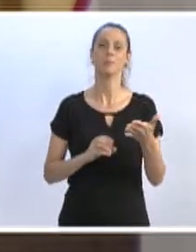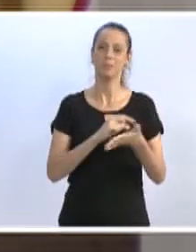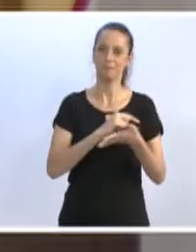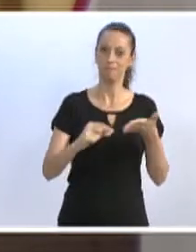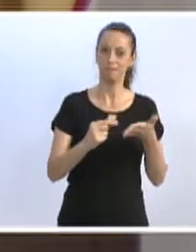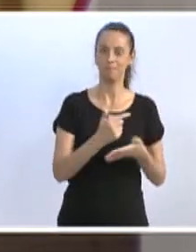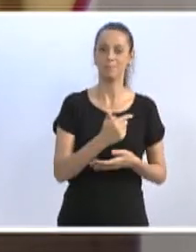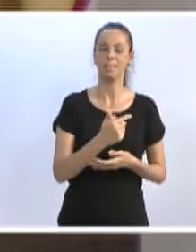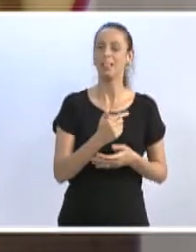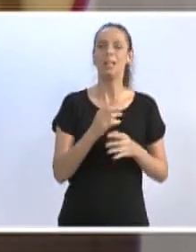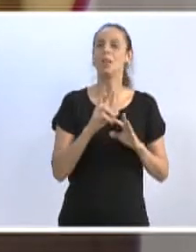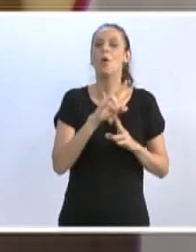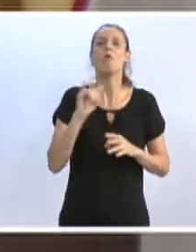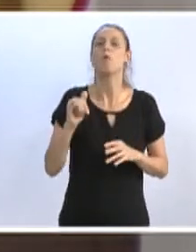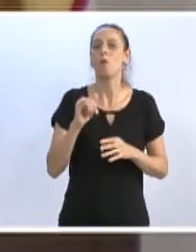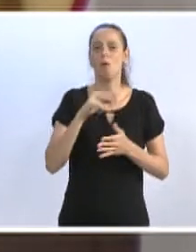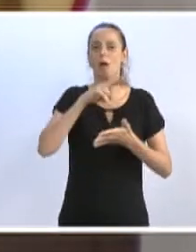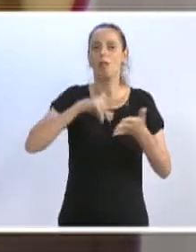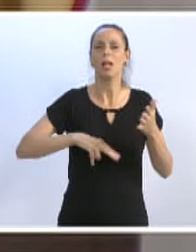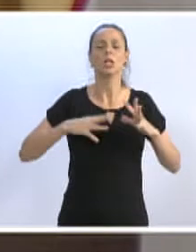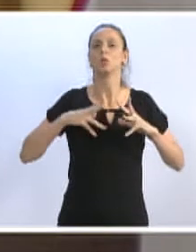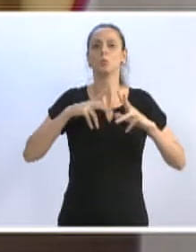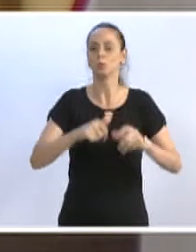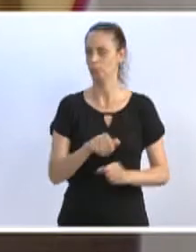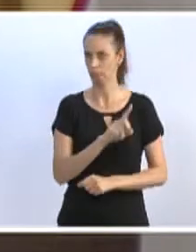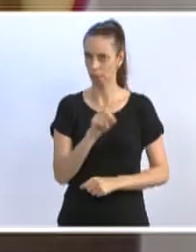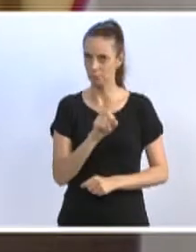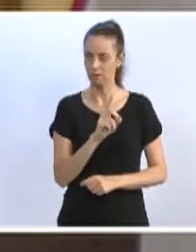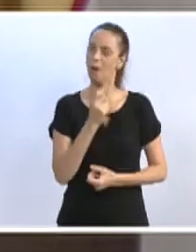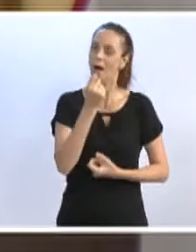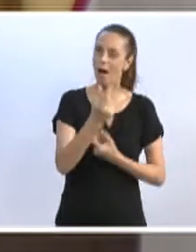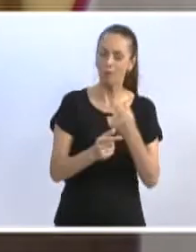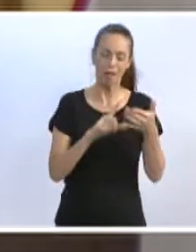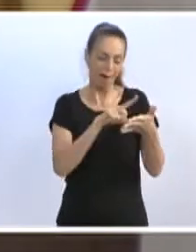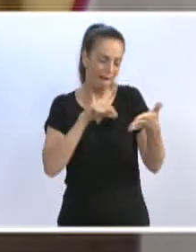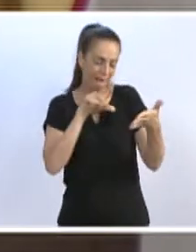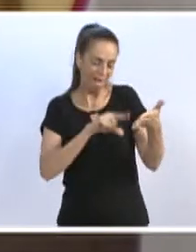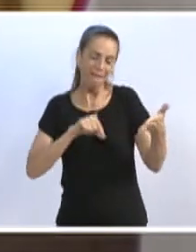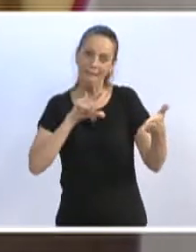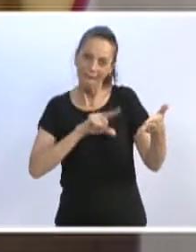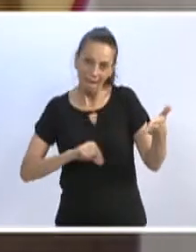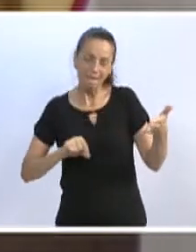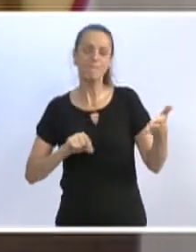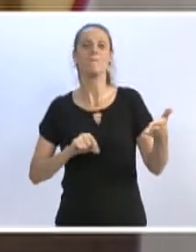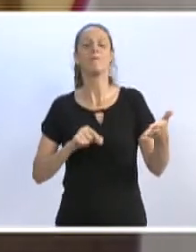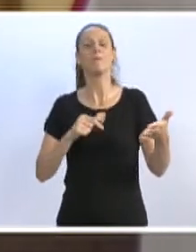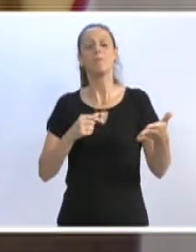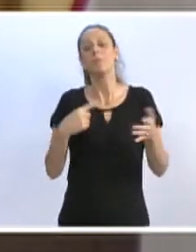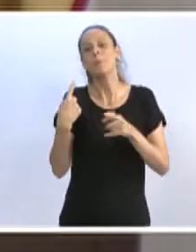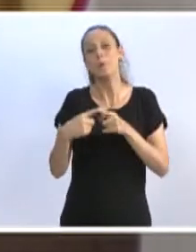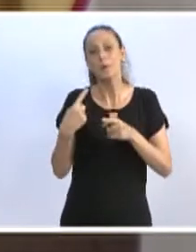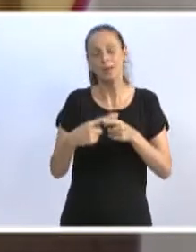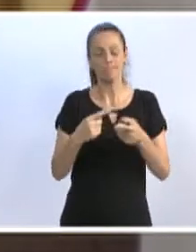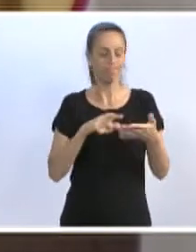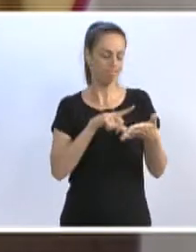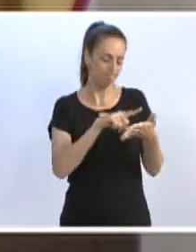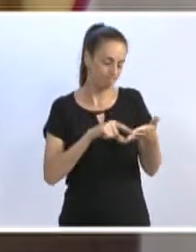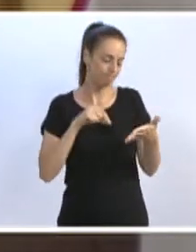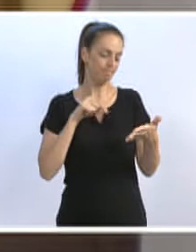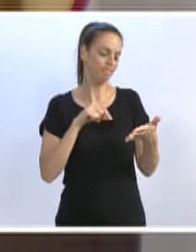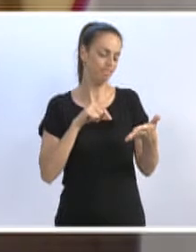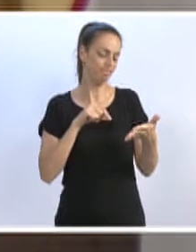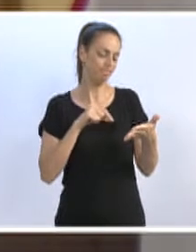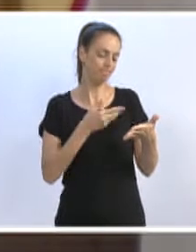vou comentar todo o Decálogo. Pensarei algo para que esta palavra de Deus, esta